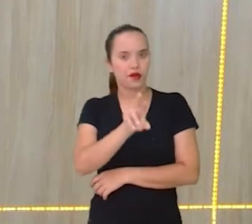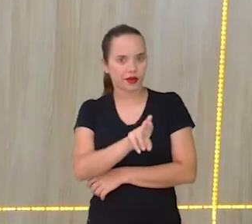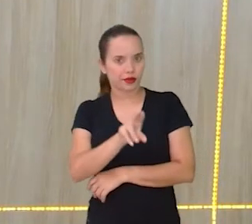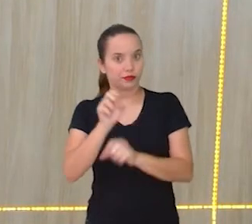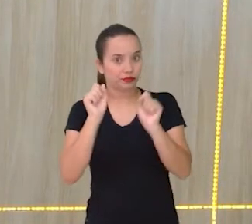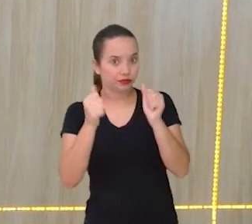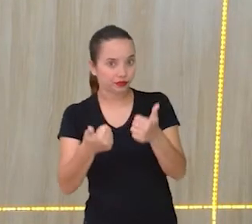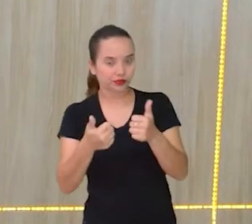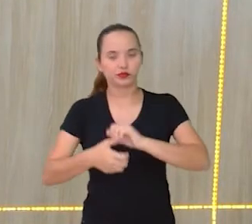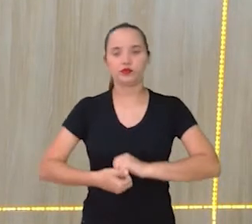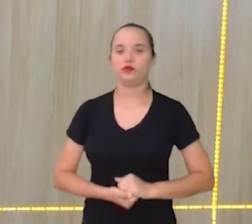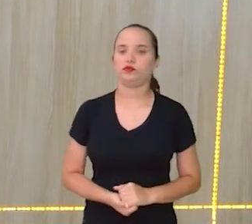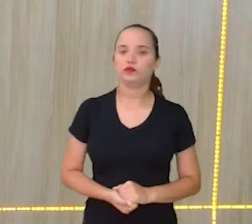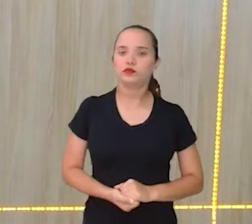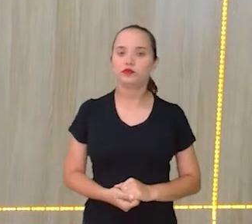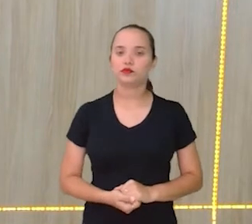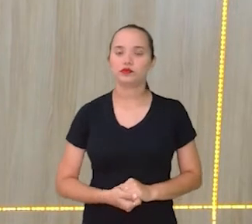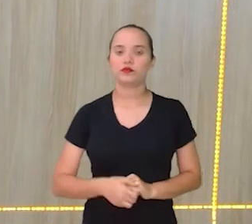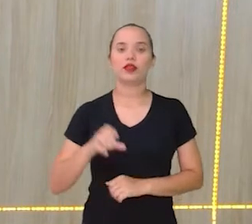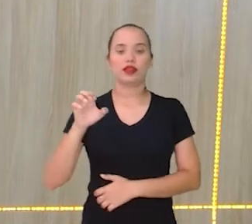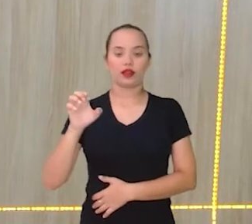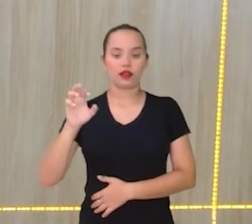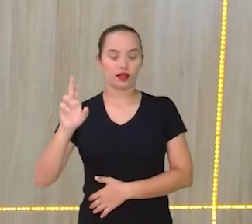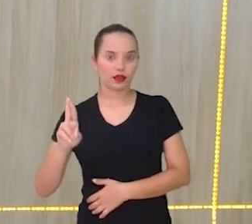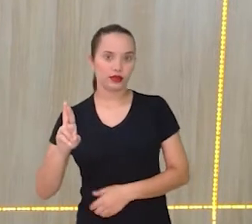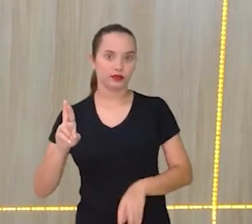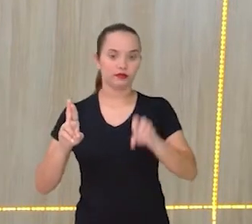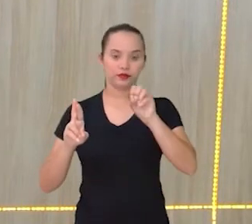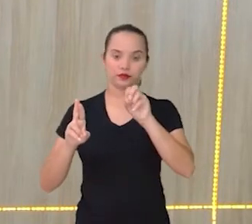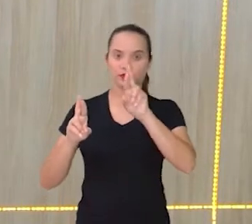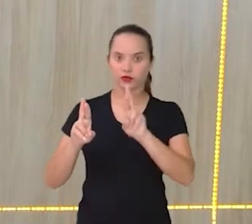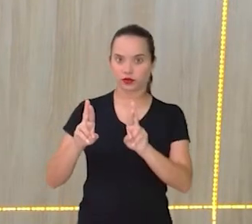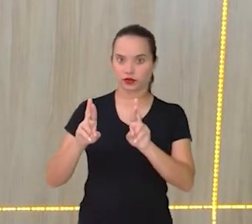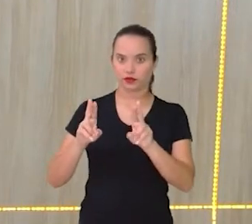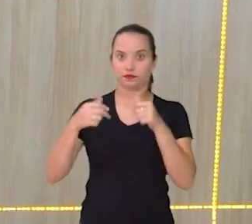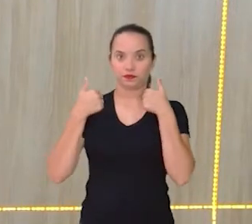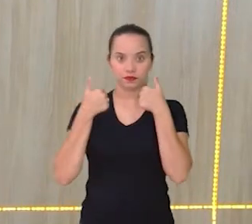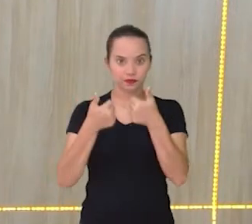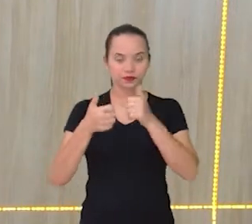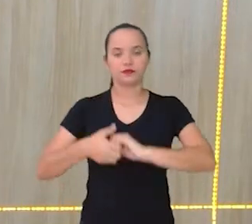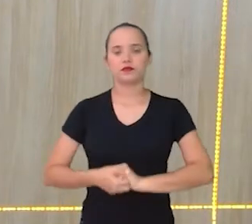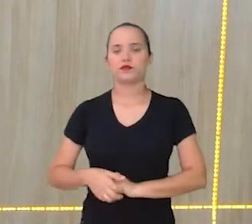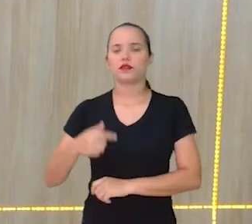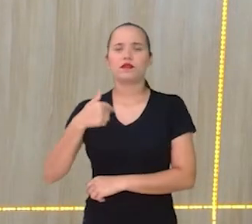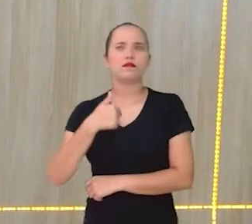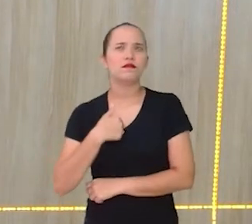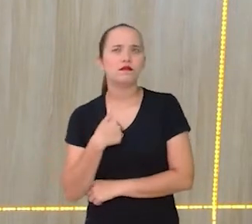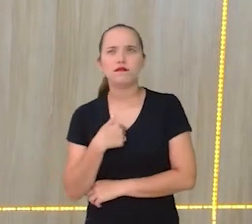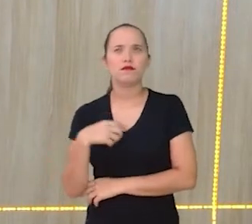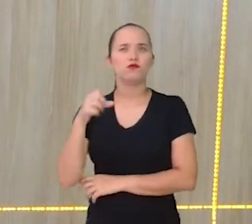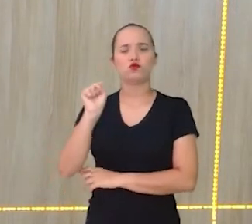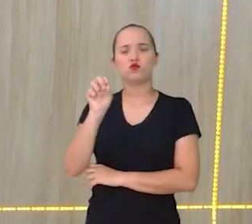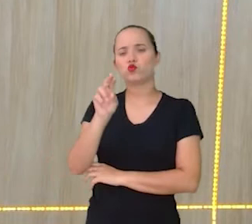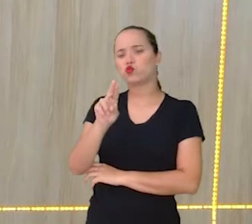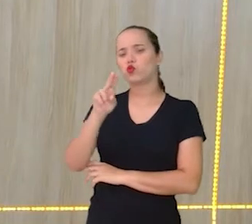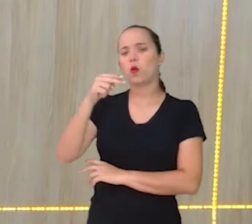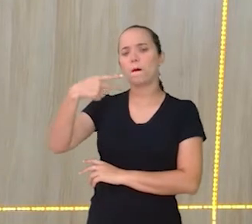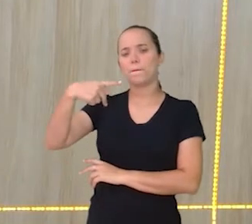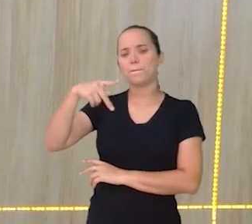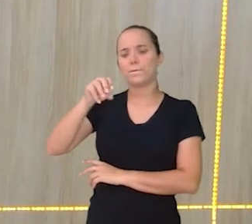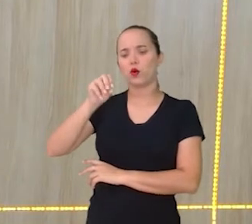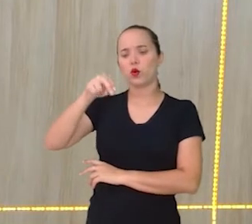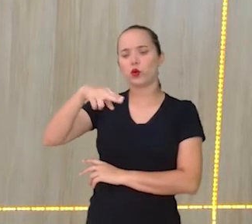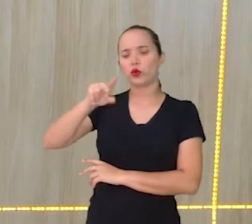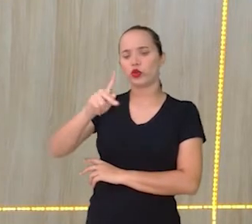é de segunda conjugação. R e OR, tá? Eu suponho que você vai gostar